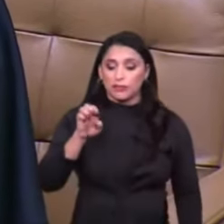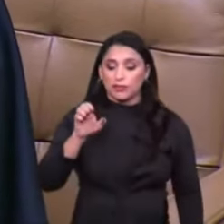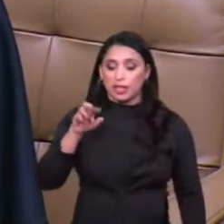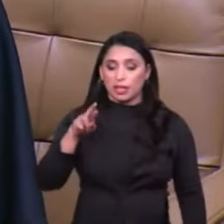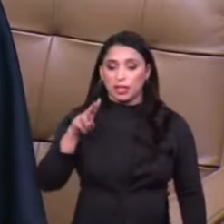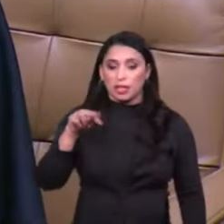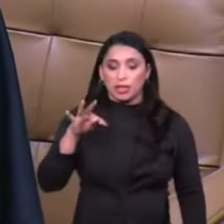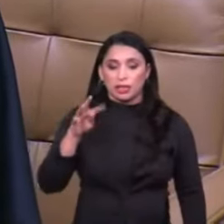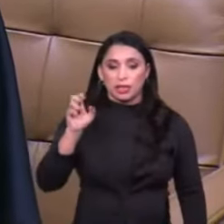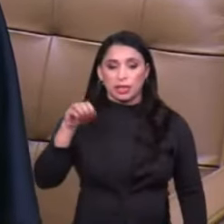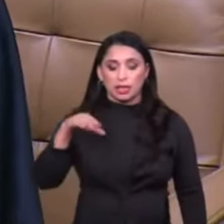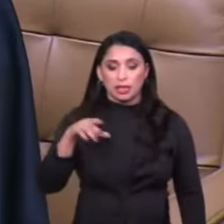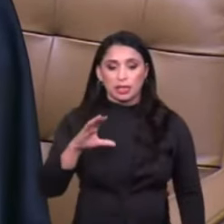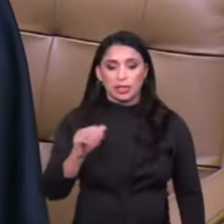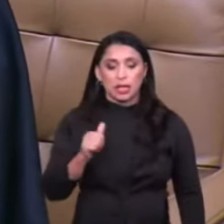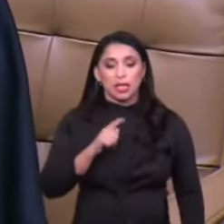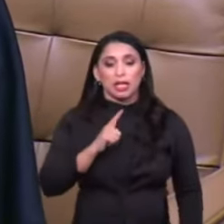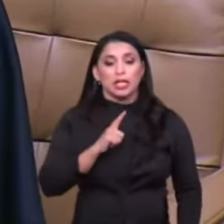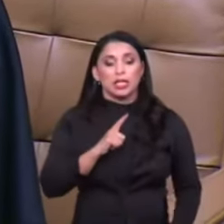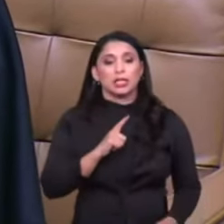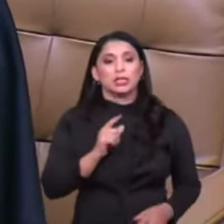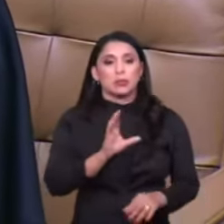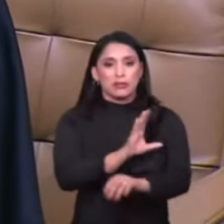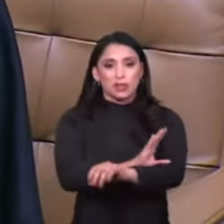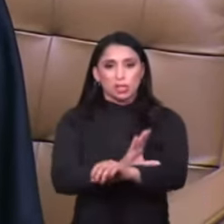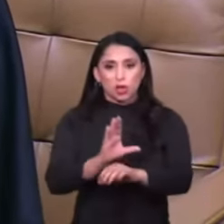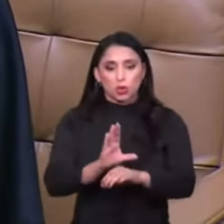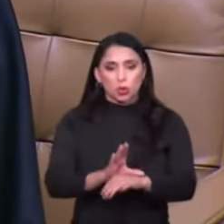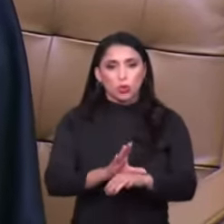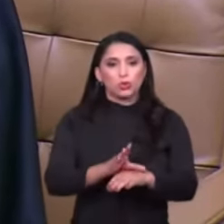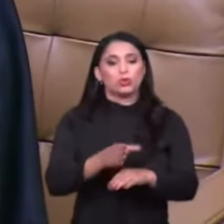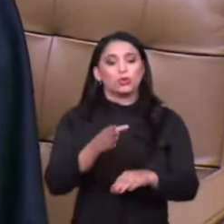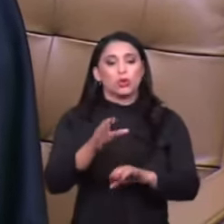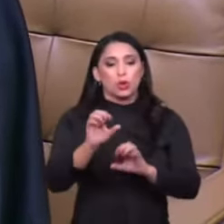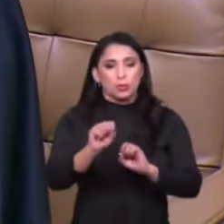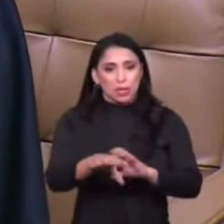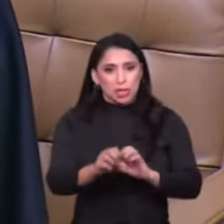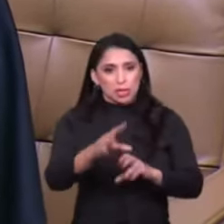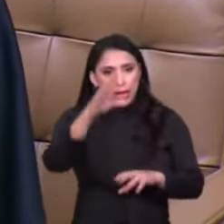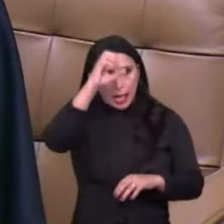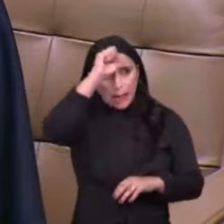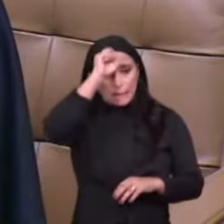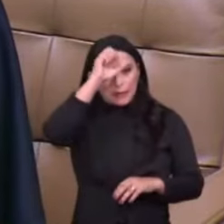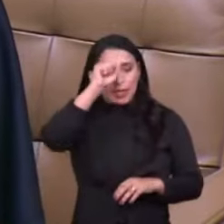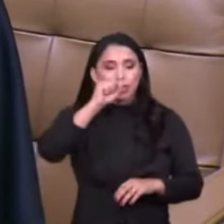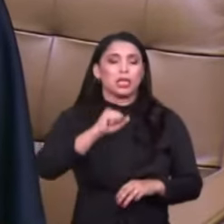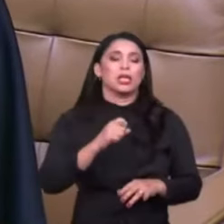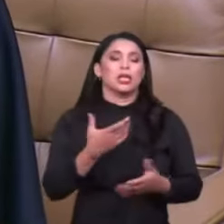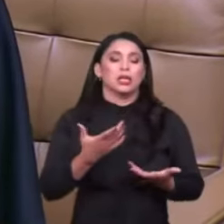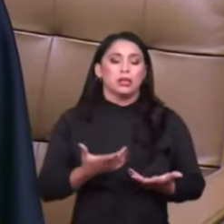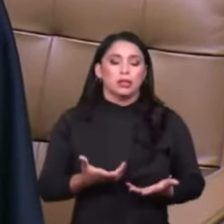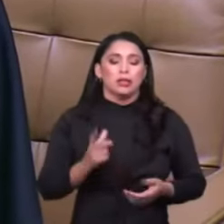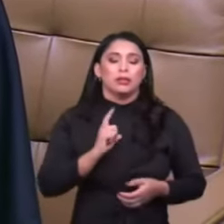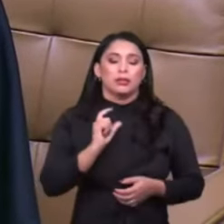educativa de comparecimento ao programa educativo, tal como Vossa Excelência já o fez. exatamente o 28.1